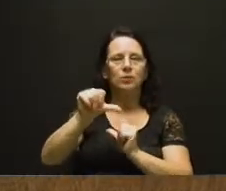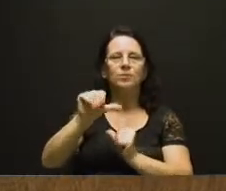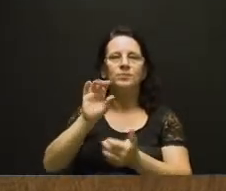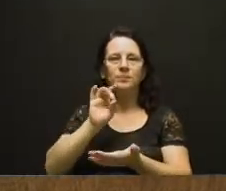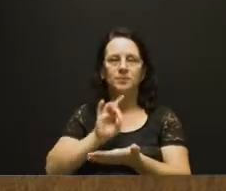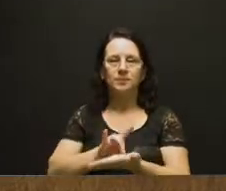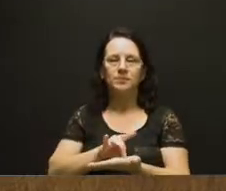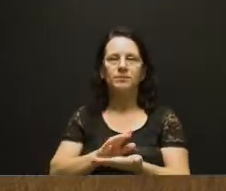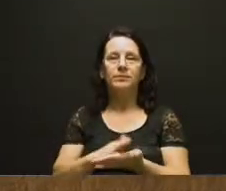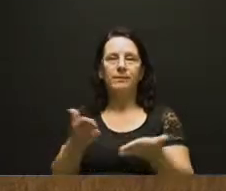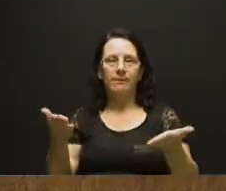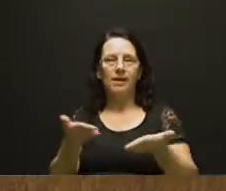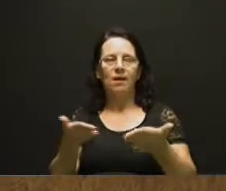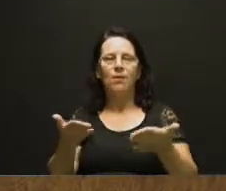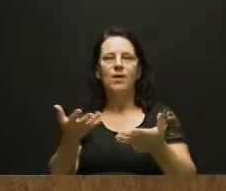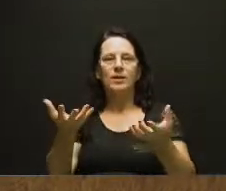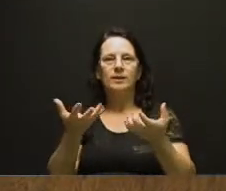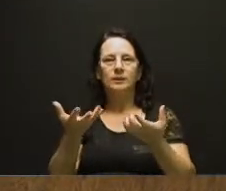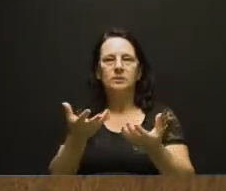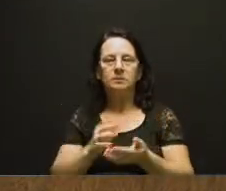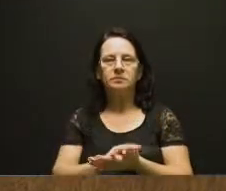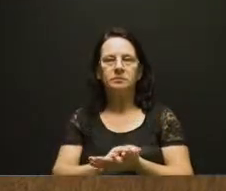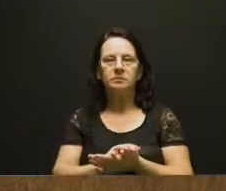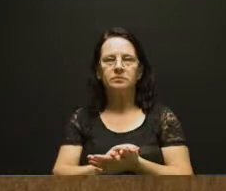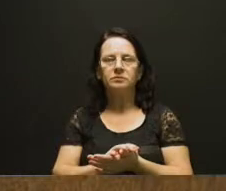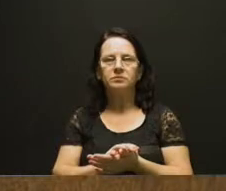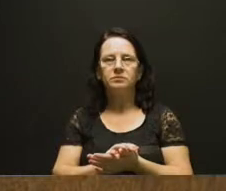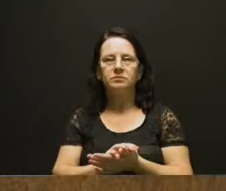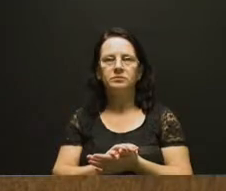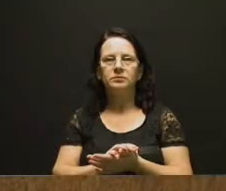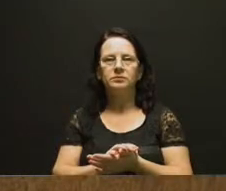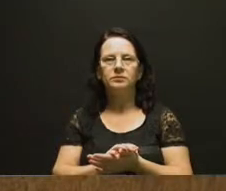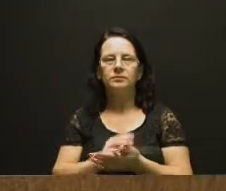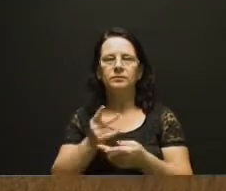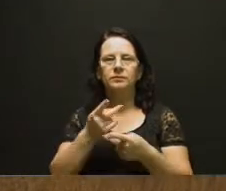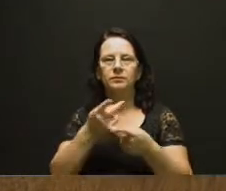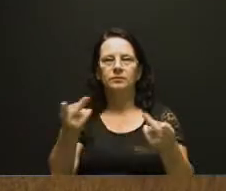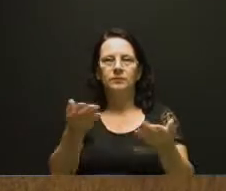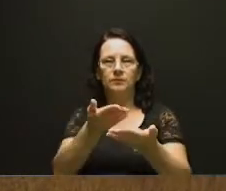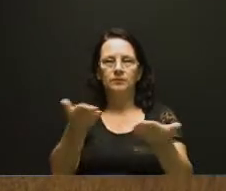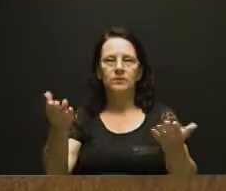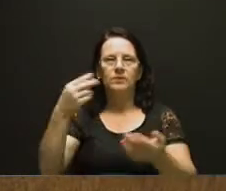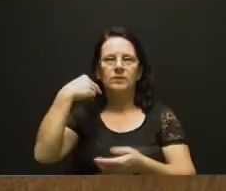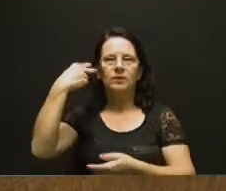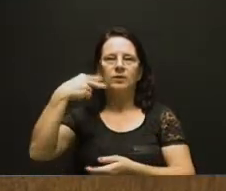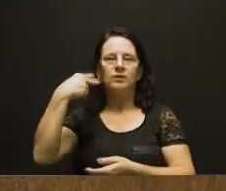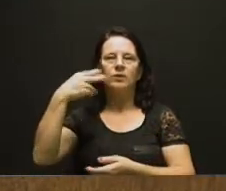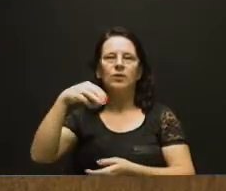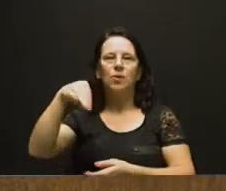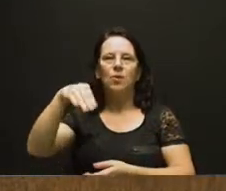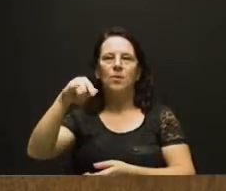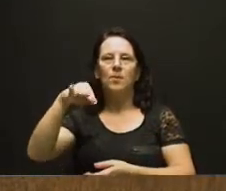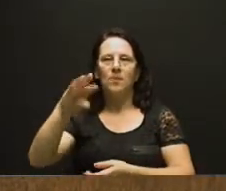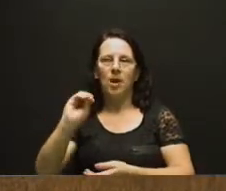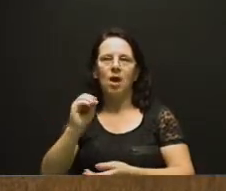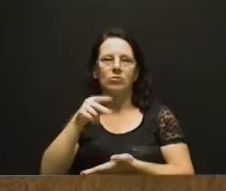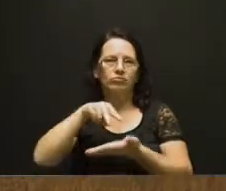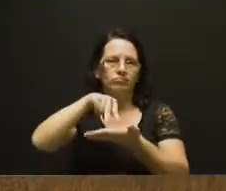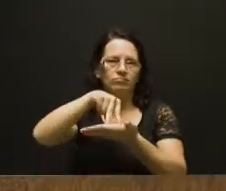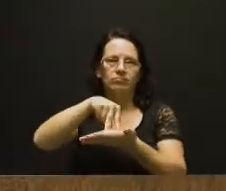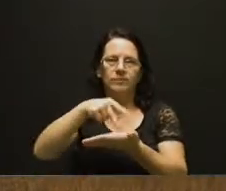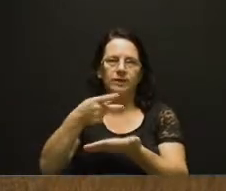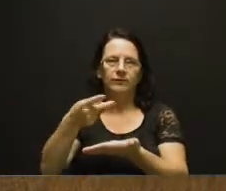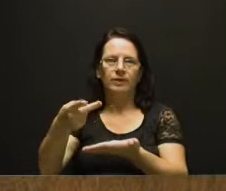nesse momento eu quero estar dando passando a palavra os vereadores ao ouvir a palavra